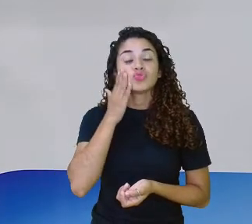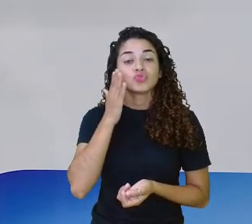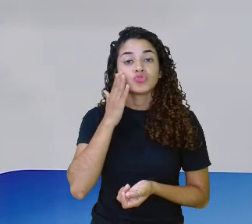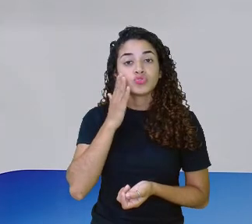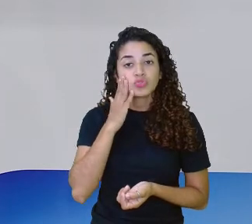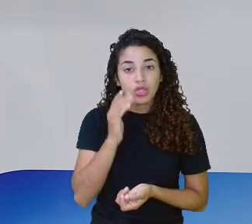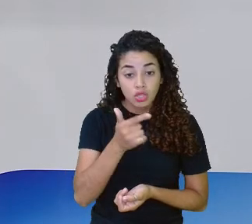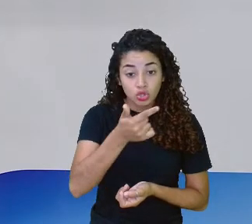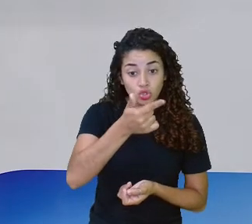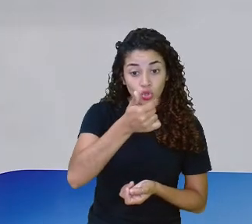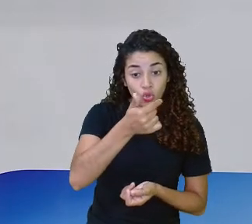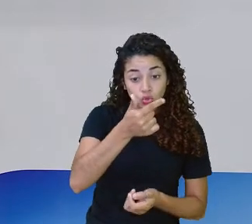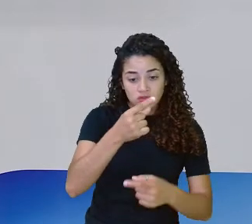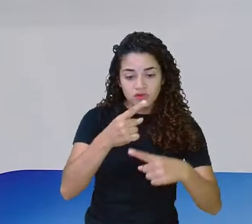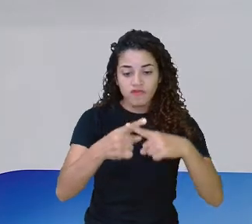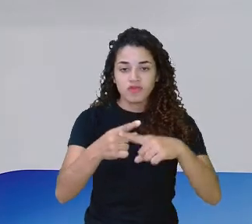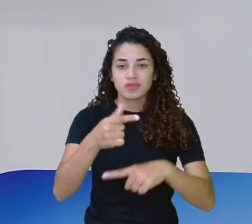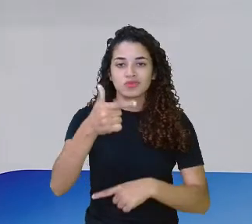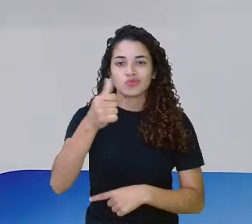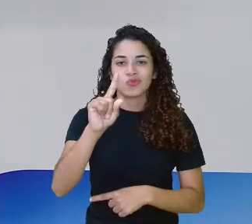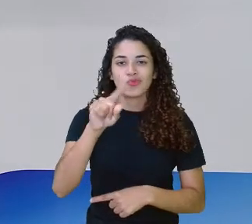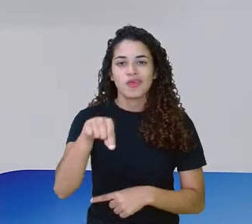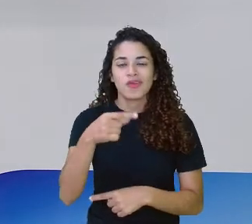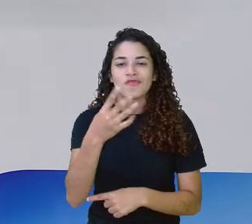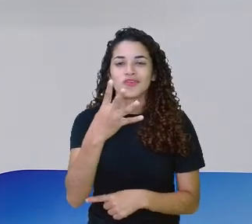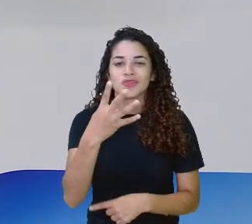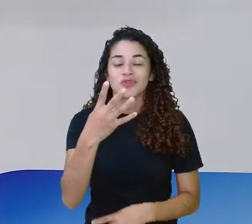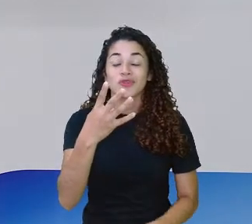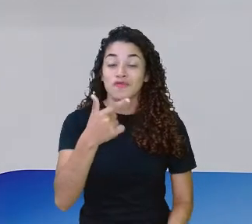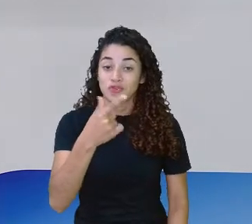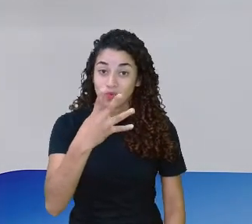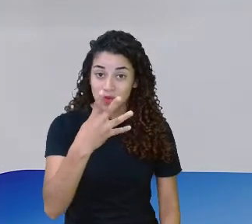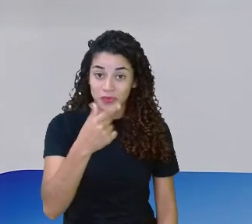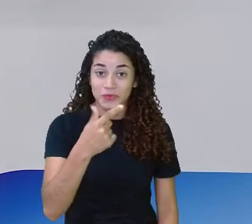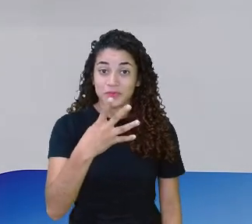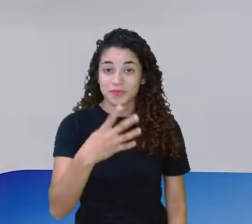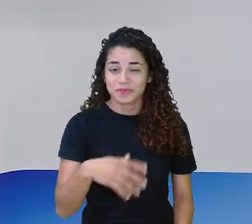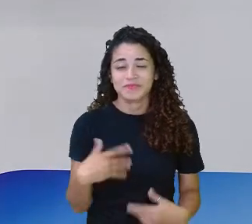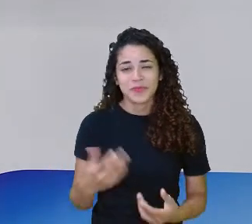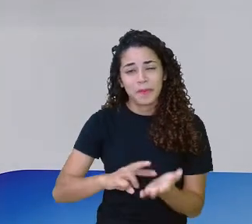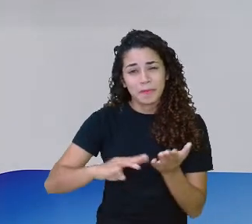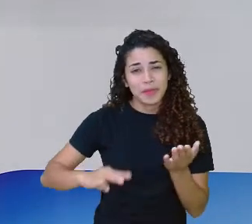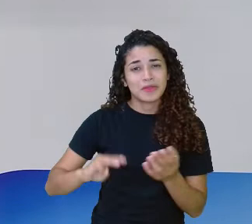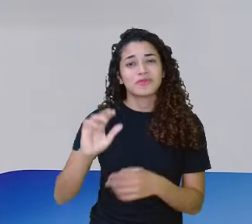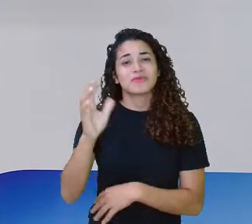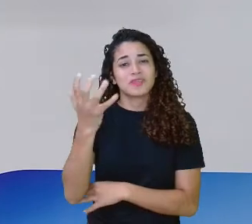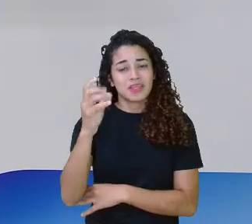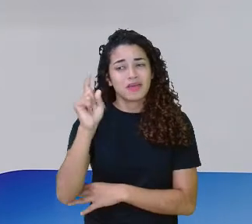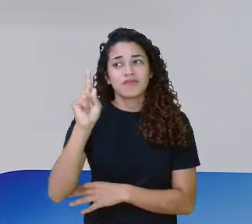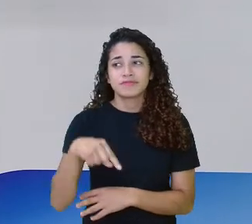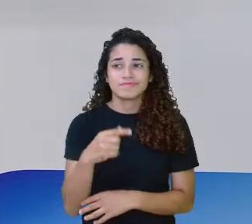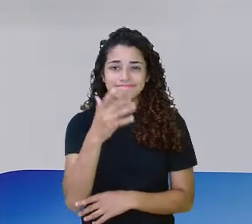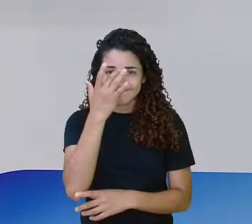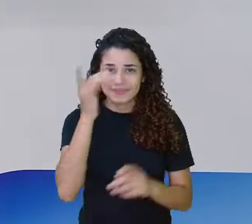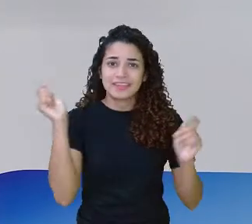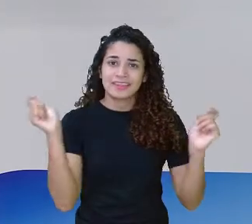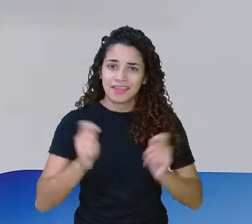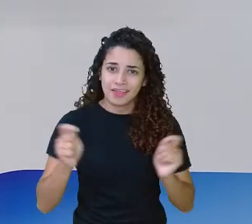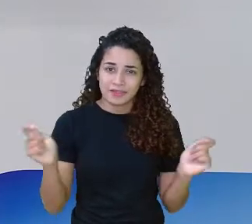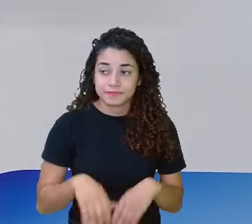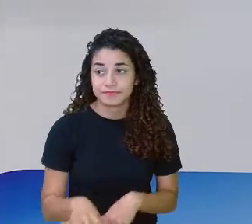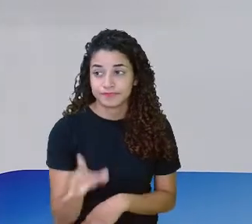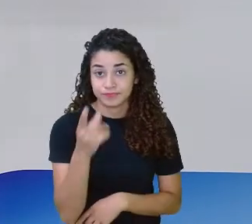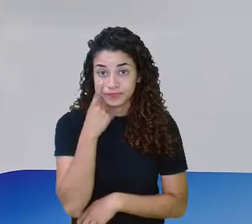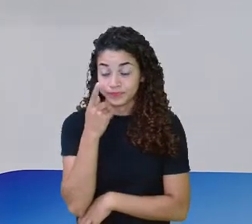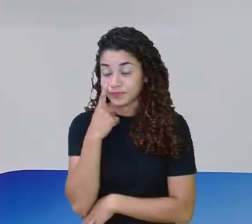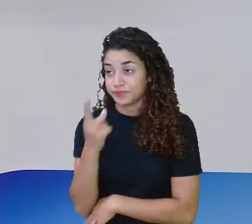12 possibilidades vezes 2 que dá 24. Pelo método da árvore, a gente consegue fazer, ó. Eu tenho